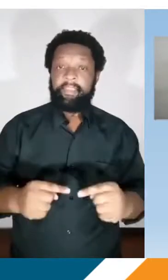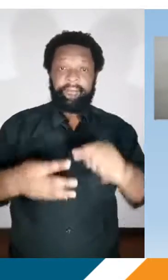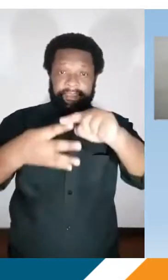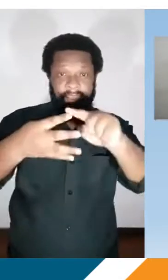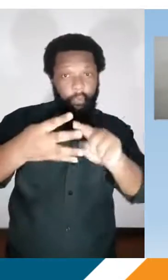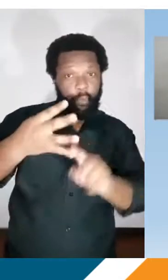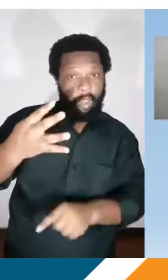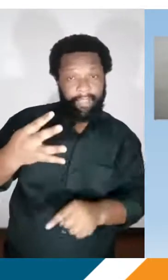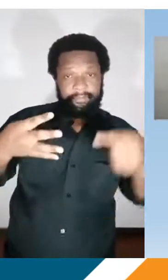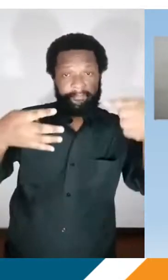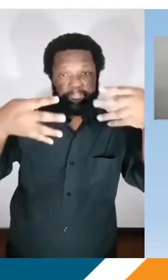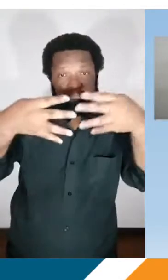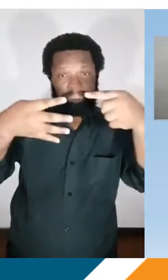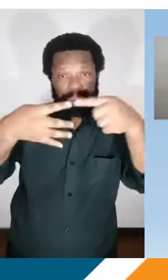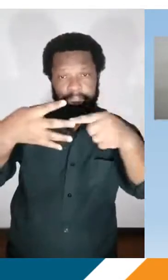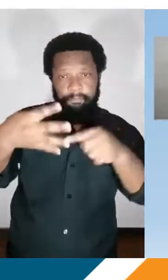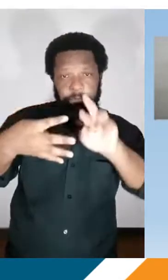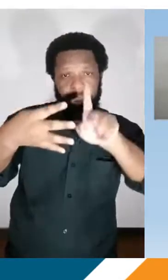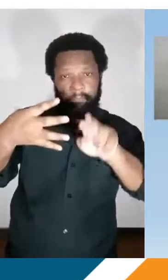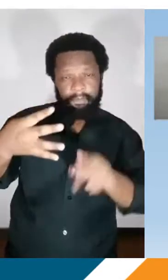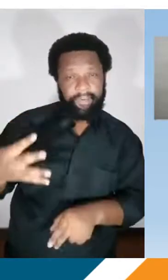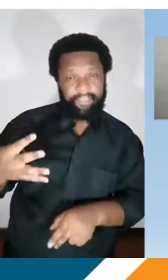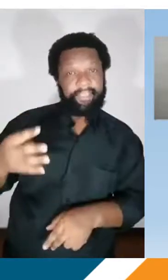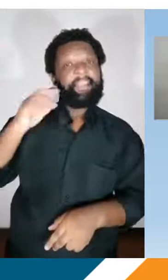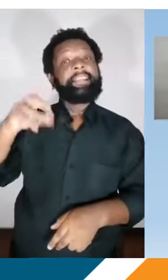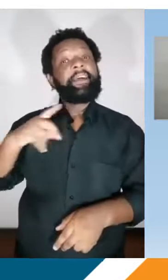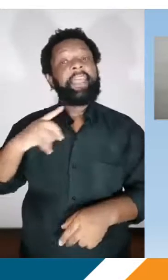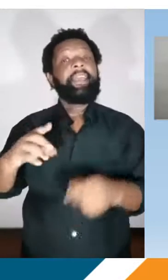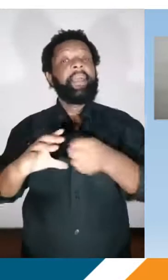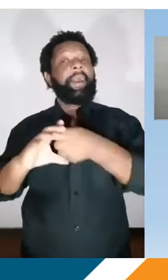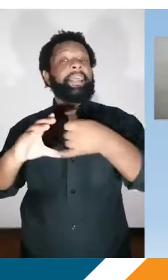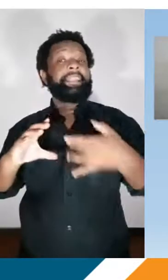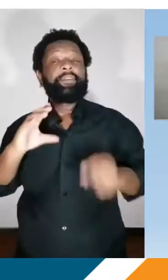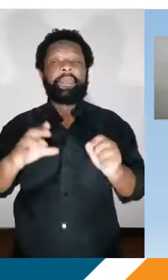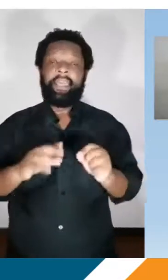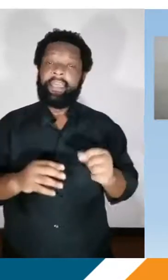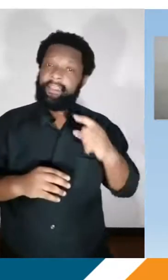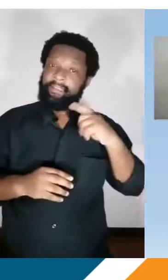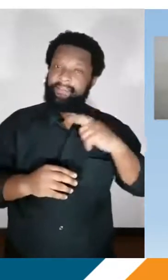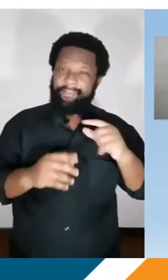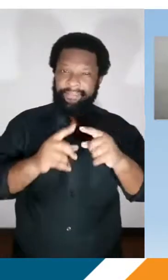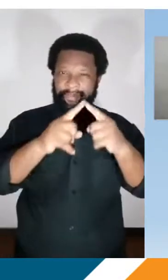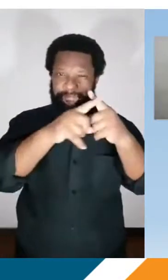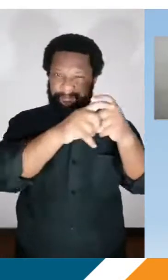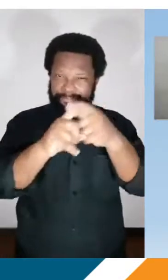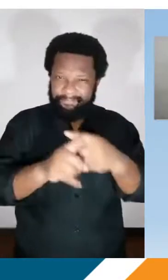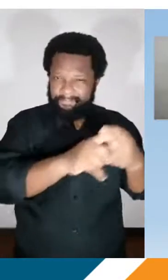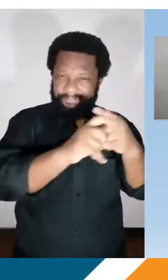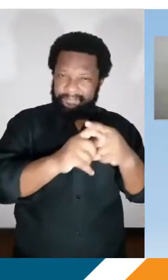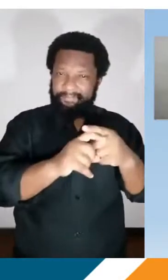hidroxila. Repare que são 4 ligantes diferentes. Então, geralmente, a gente tenta caracterizar um carbono quiral por esse